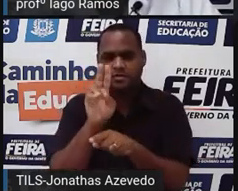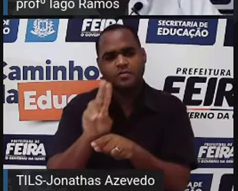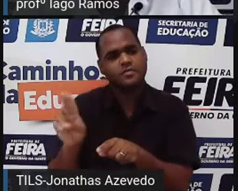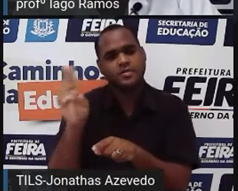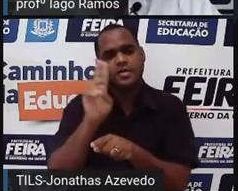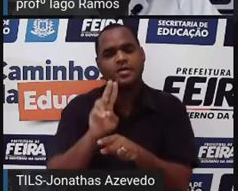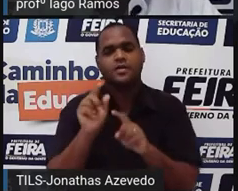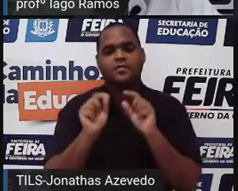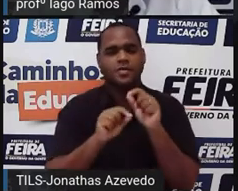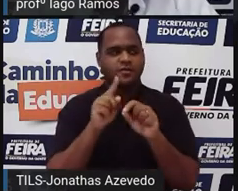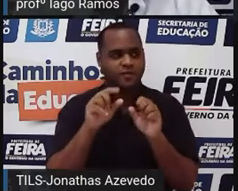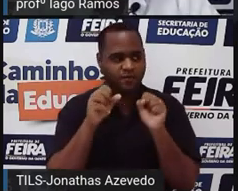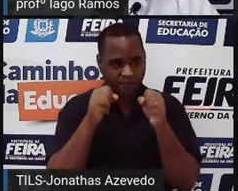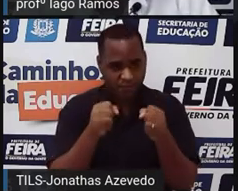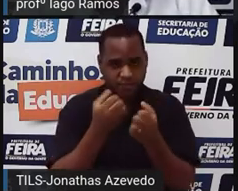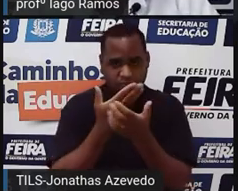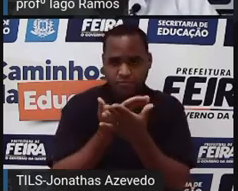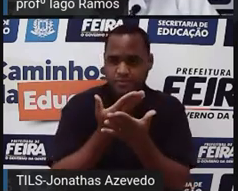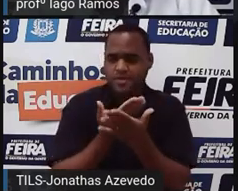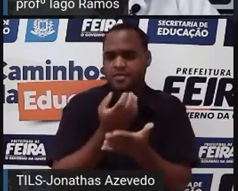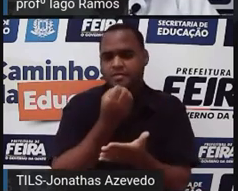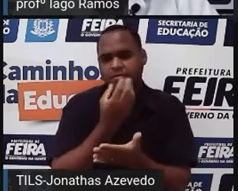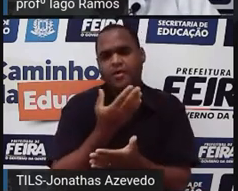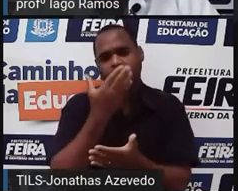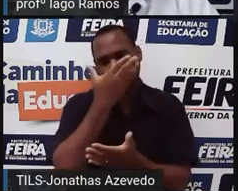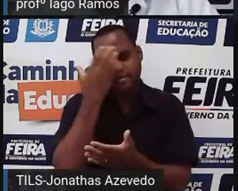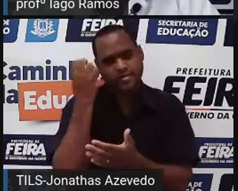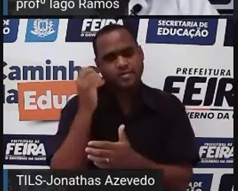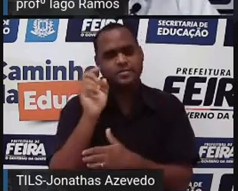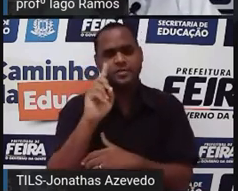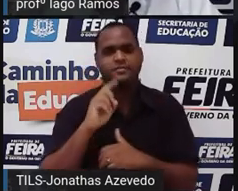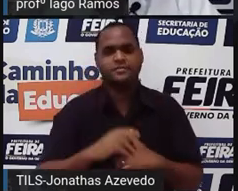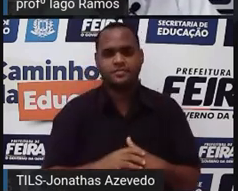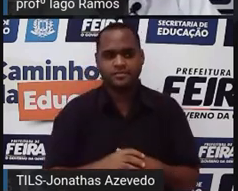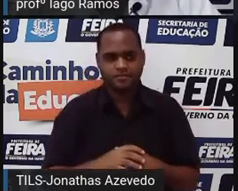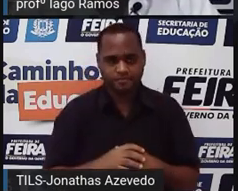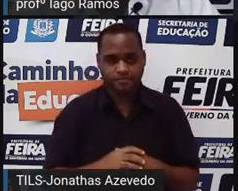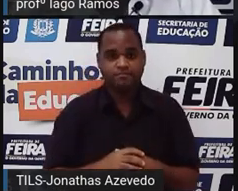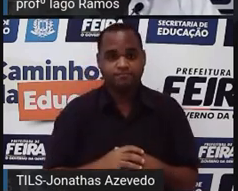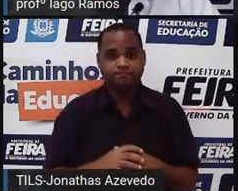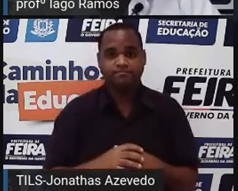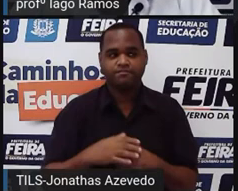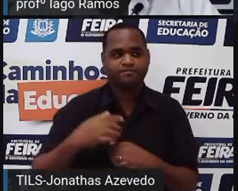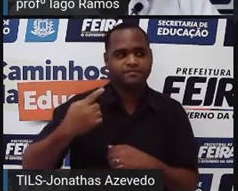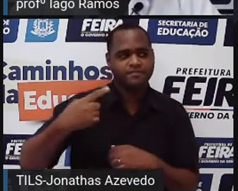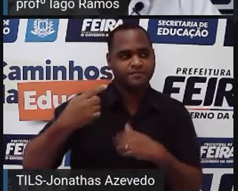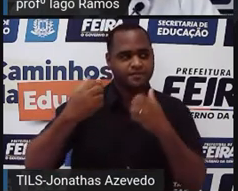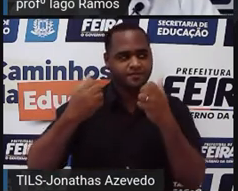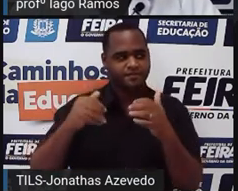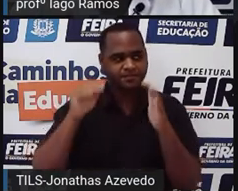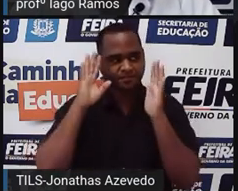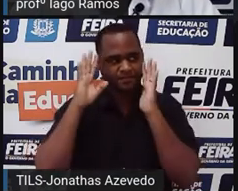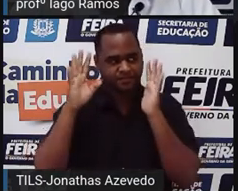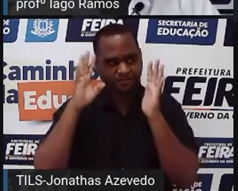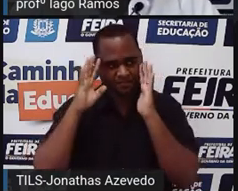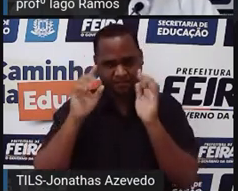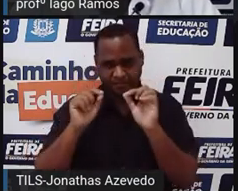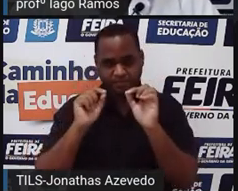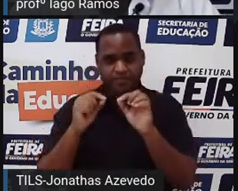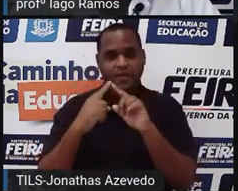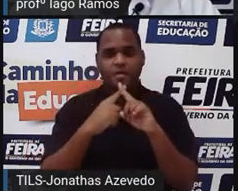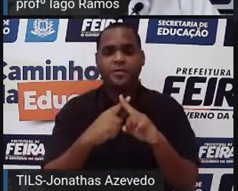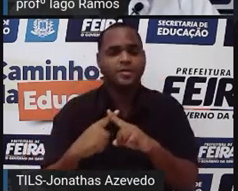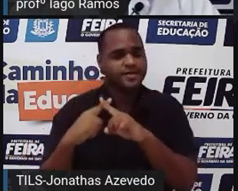depois, né? Para estudar e não esquecer. Certo? Então, olha só. Primeiro a gente vai pensar na multiplicação